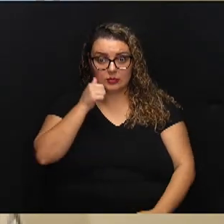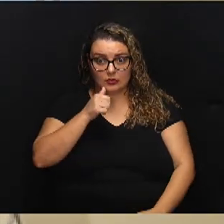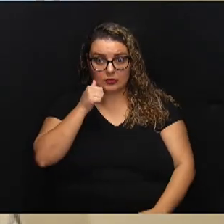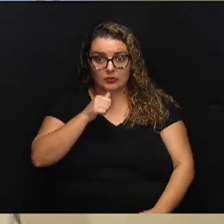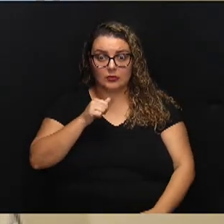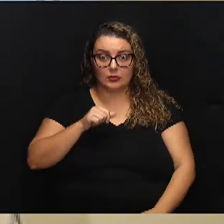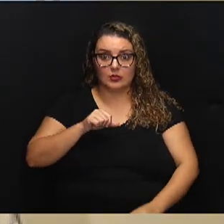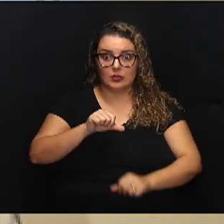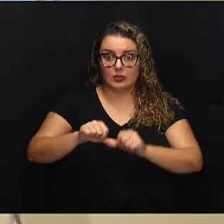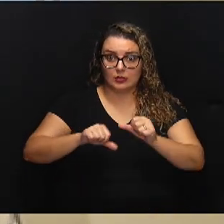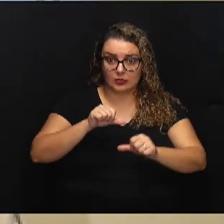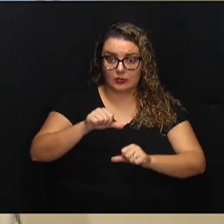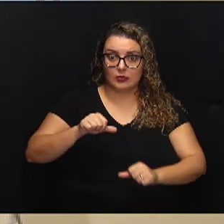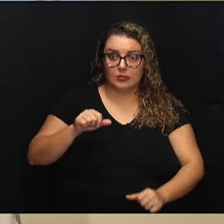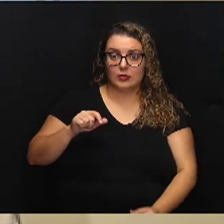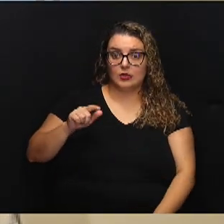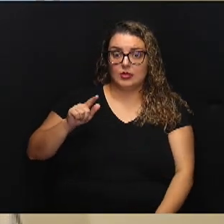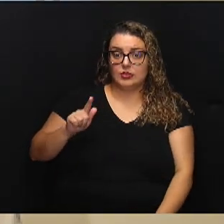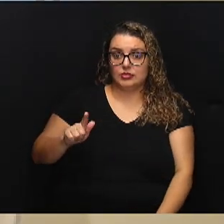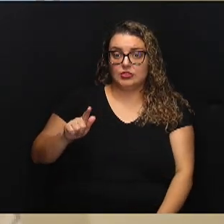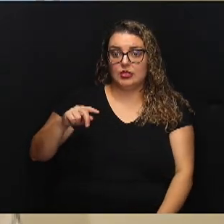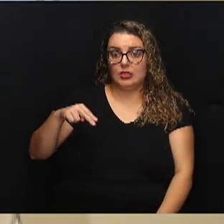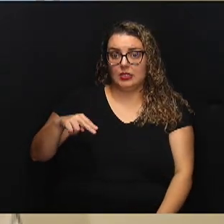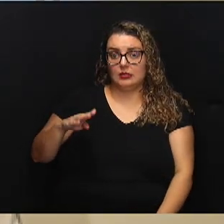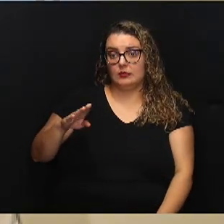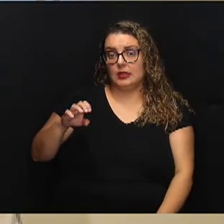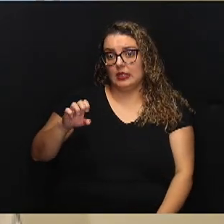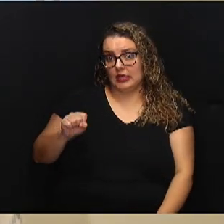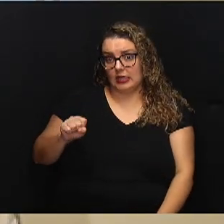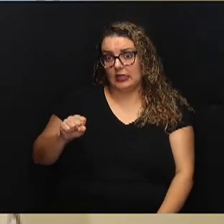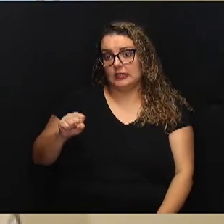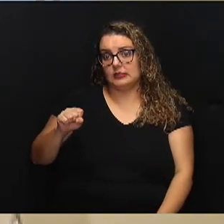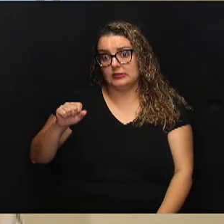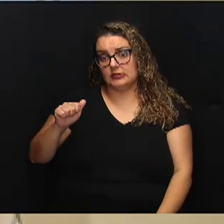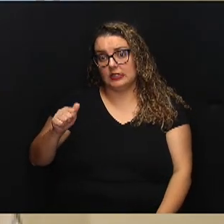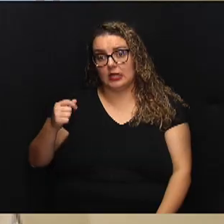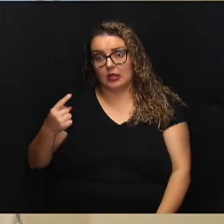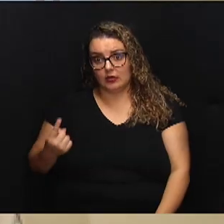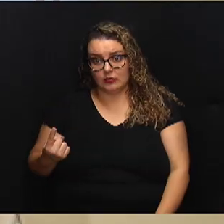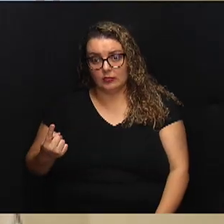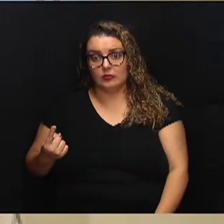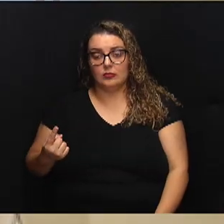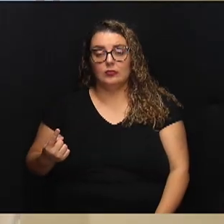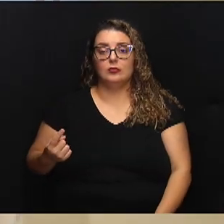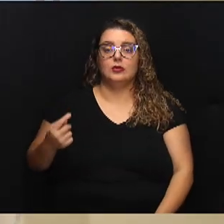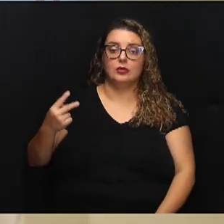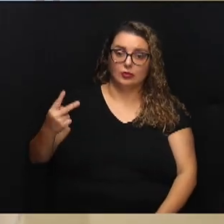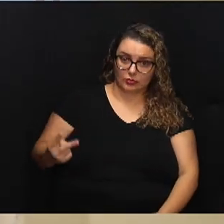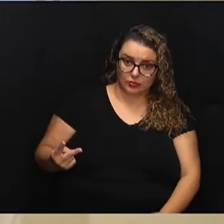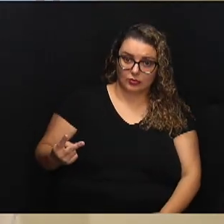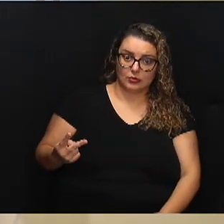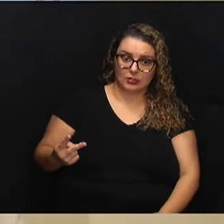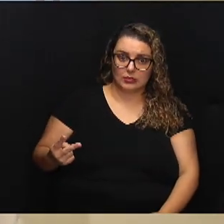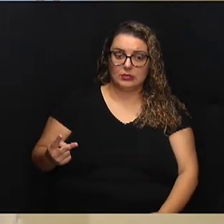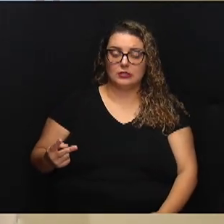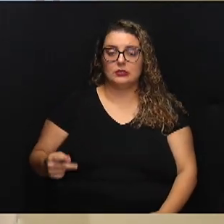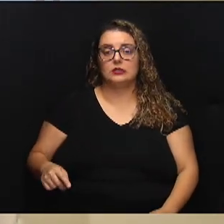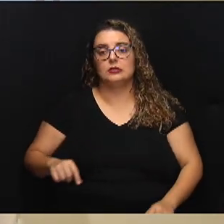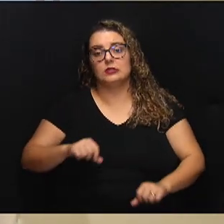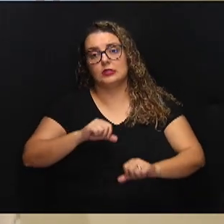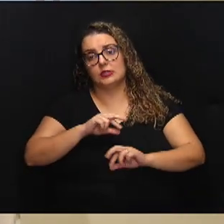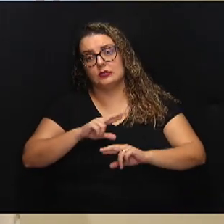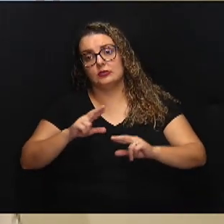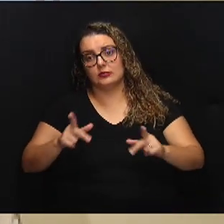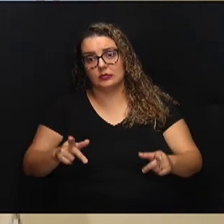mutação, por exemplo, do gene BRCA1 e do gene BRCA2 é diferente das mulheres que não têm mutação. E além da mutação do